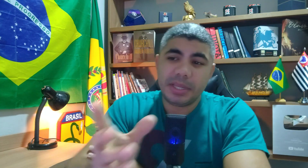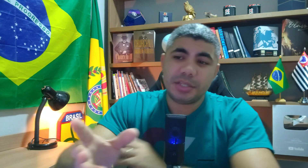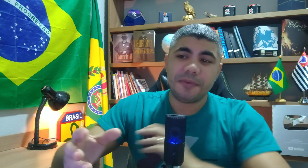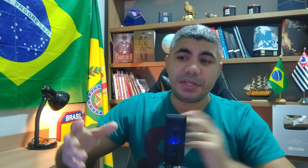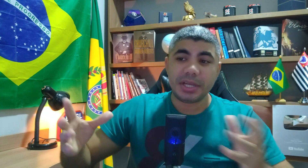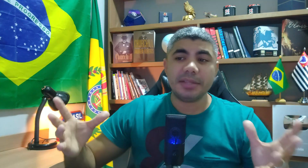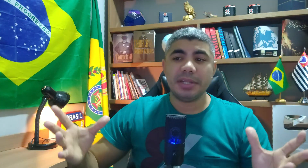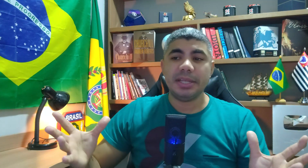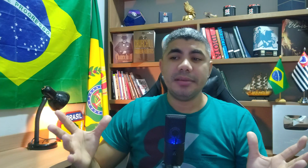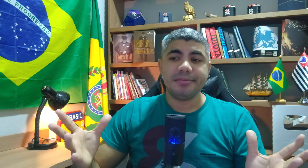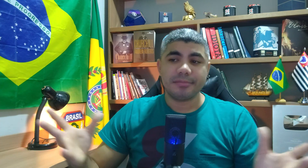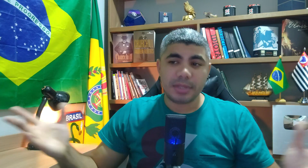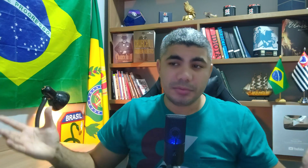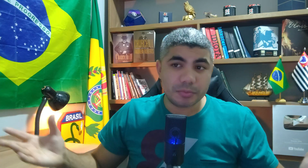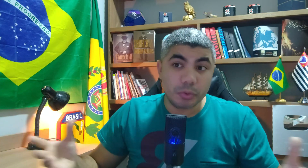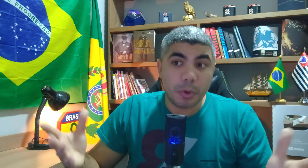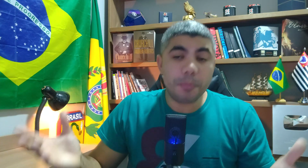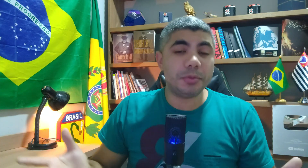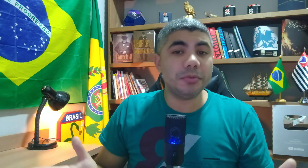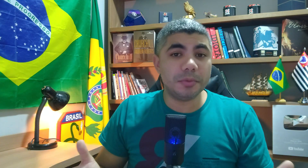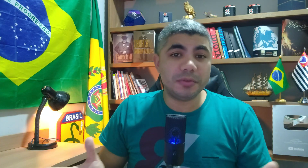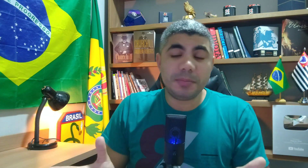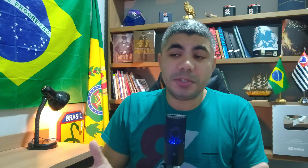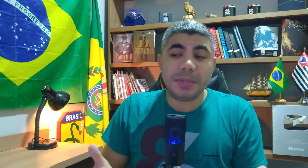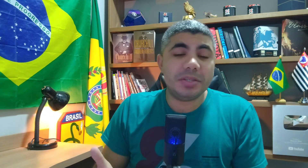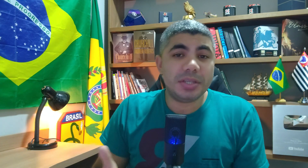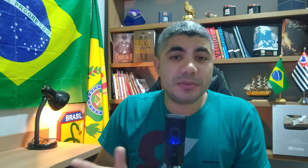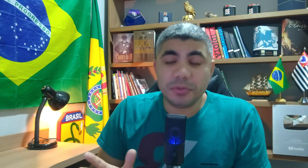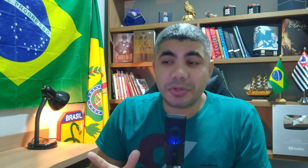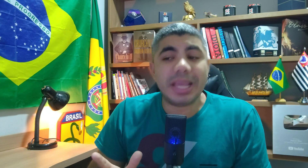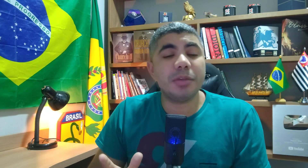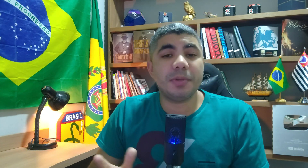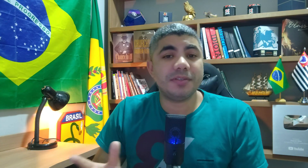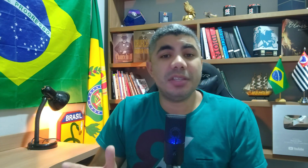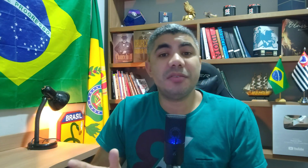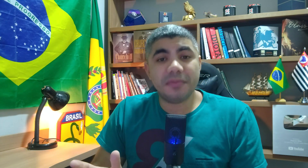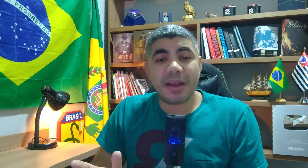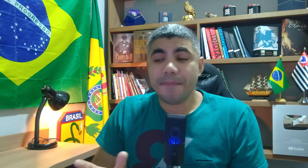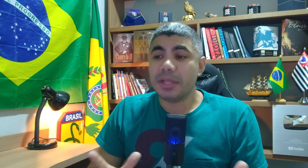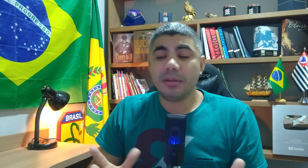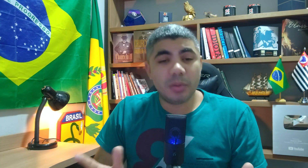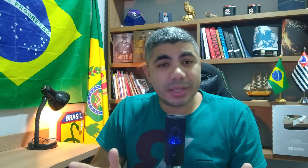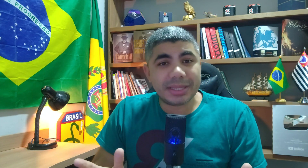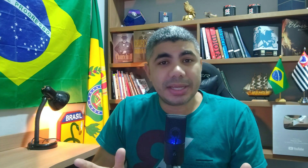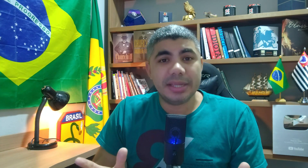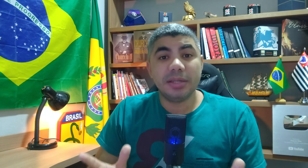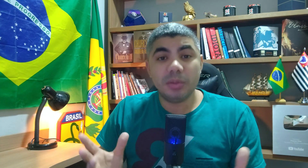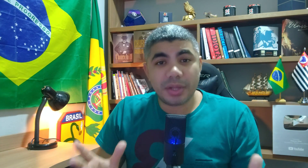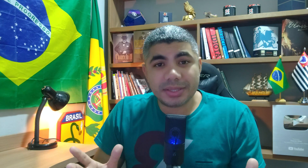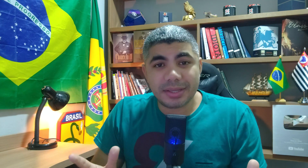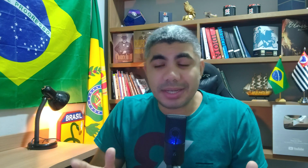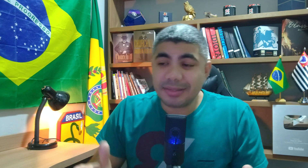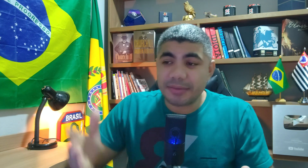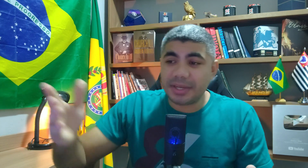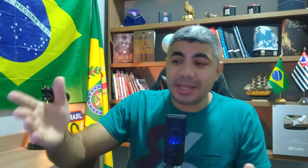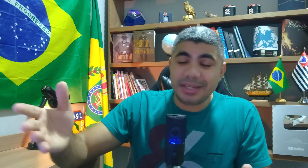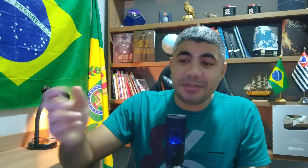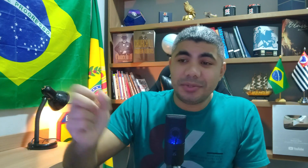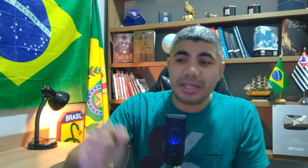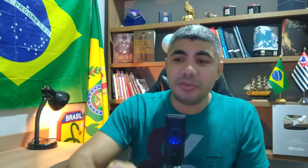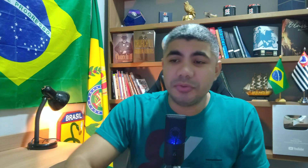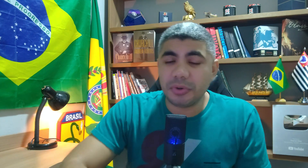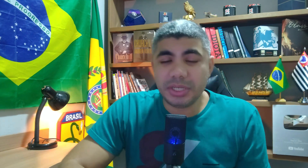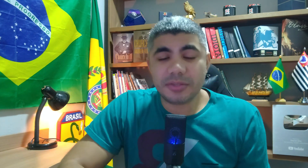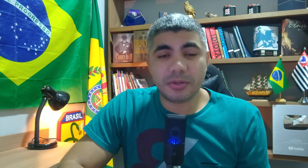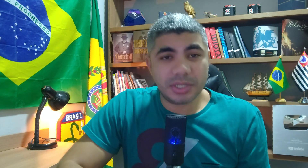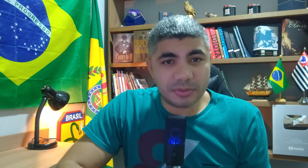Né, um ambiente fechado ali. Tá, não coube todo mundo, simplesmente isso. Onde quer que o presidente vá, lota, lota. Né? Ele estava ali